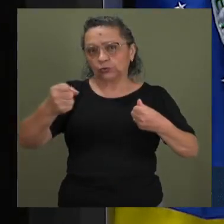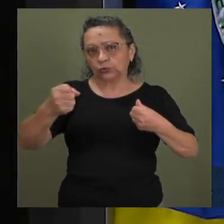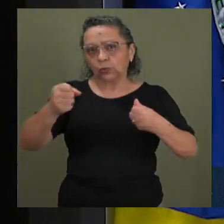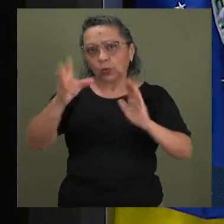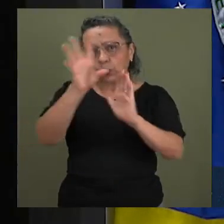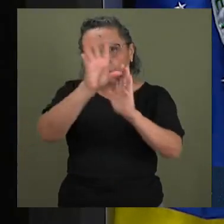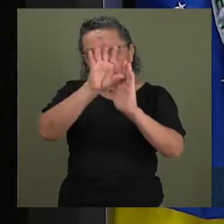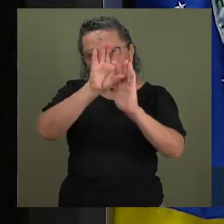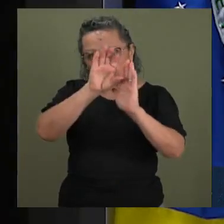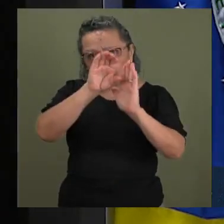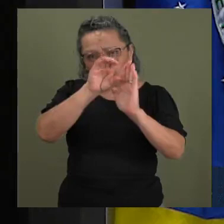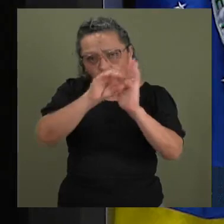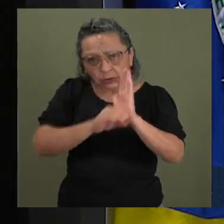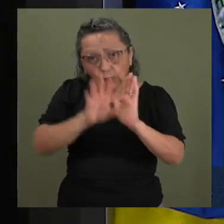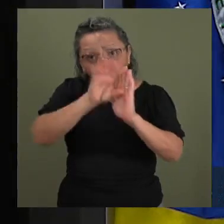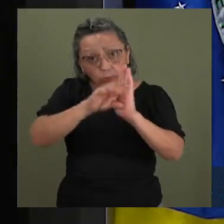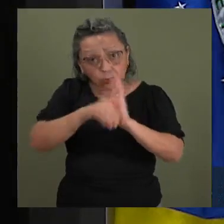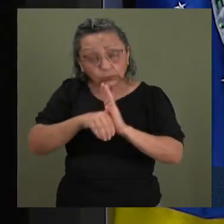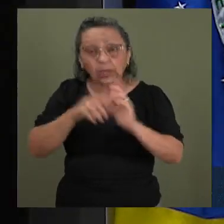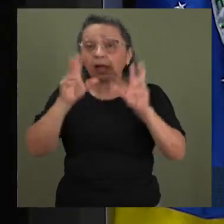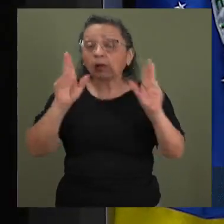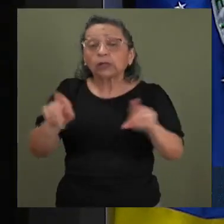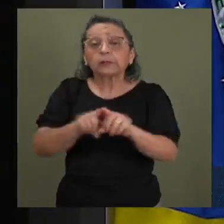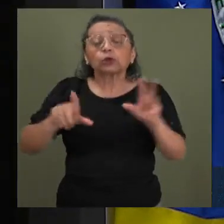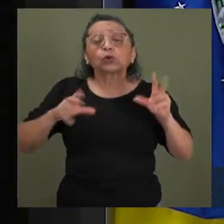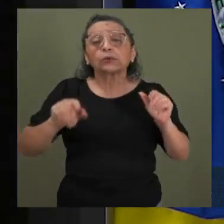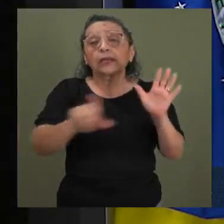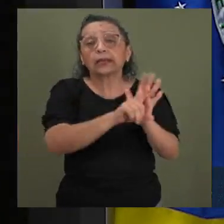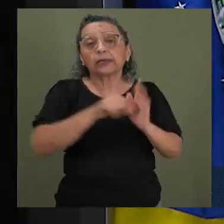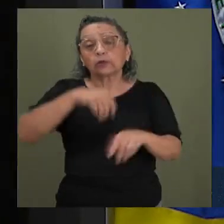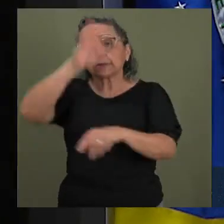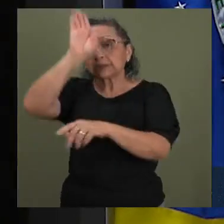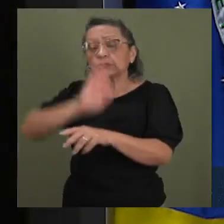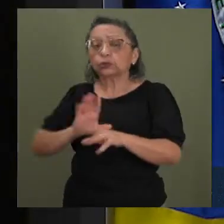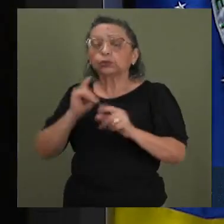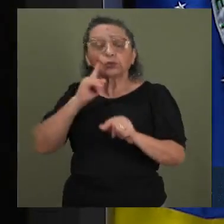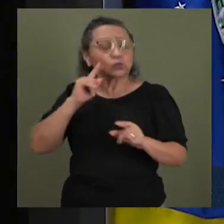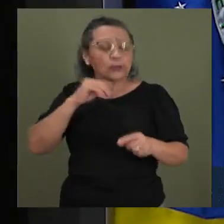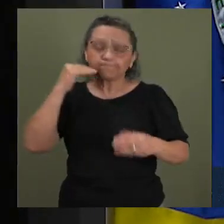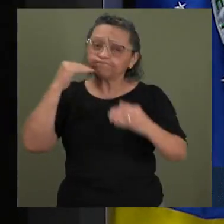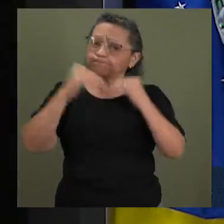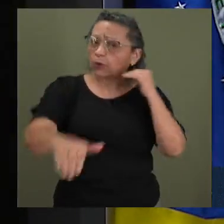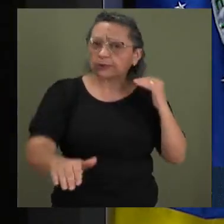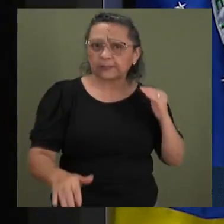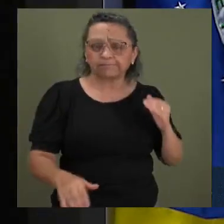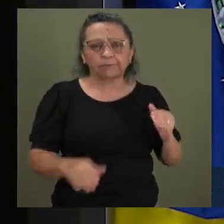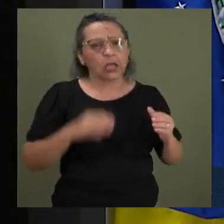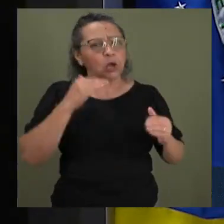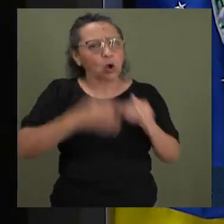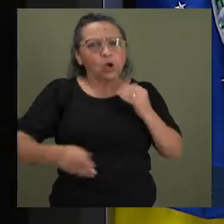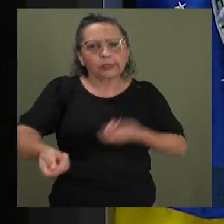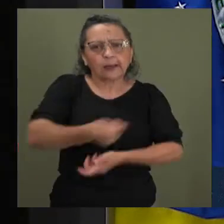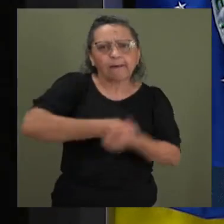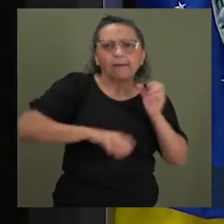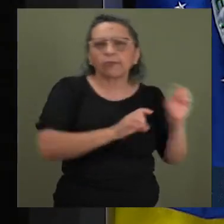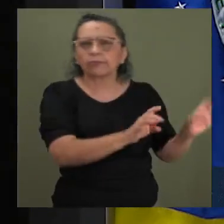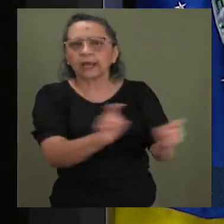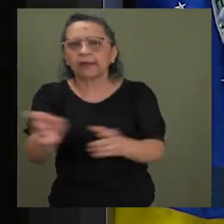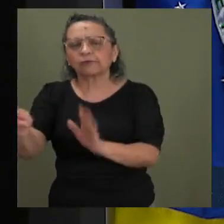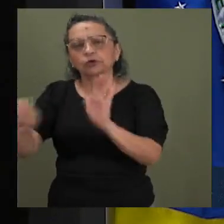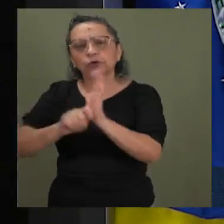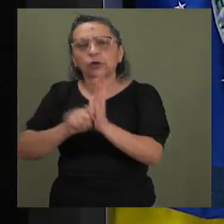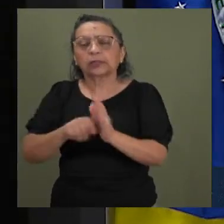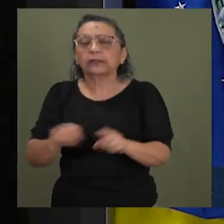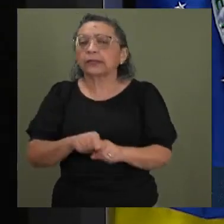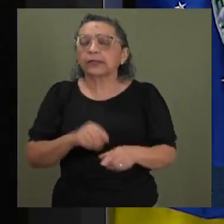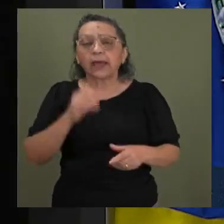toda a legislação vigente no país, vai no sentido da tolerância zero ao tráfico e máxima inibição